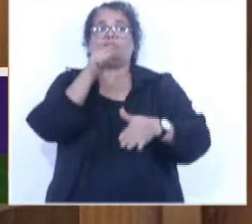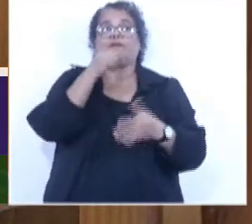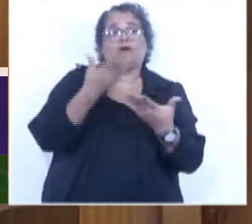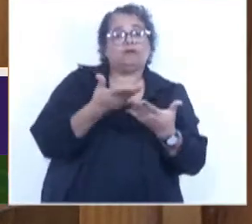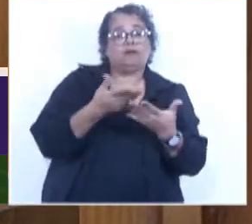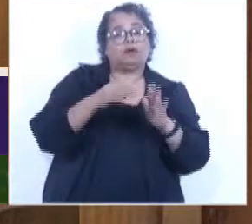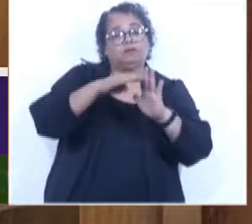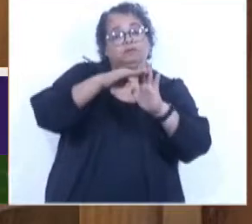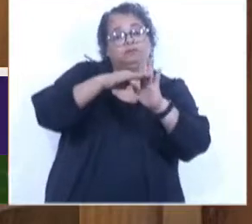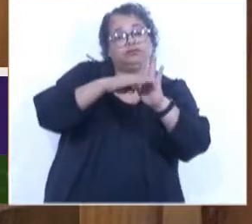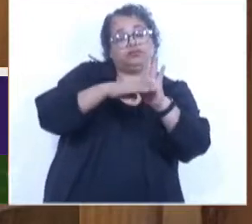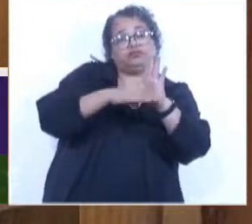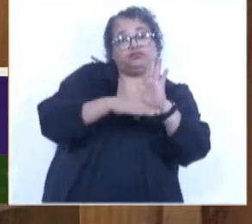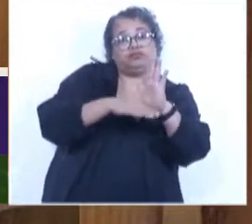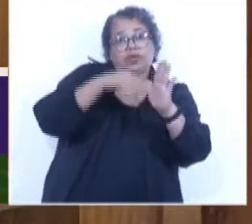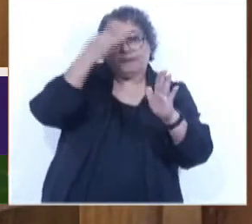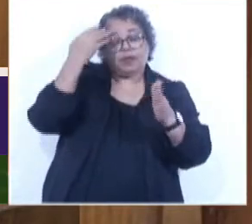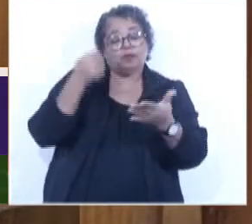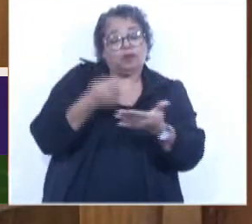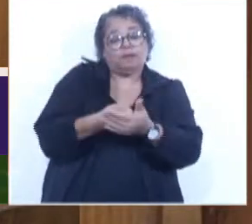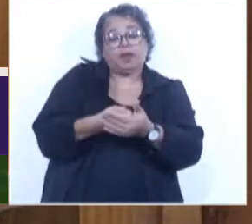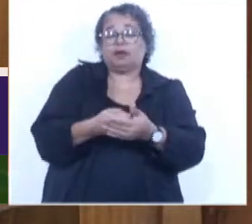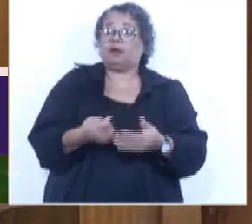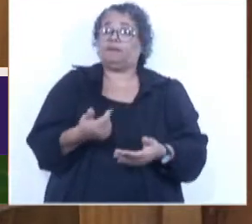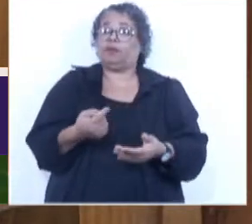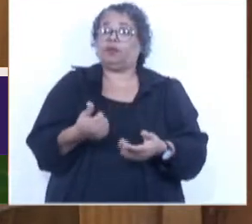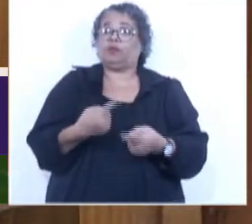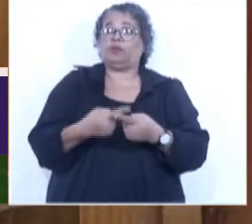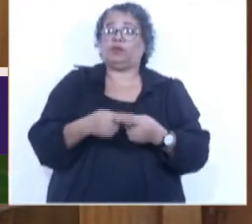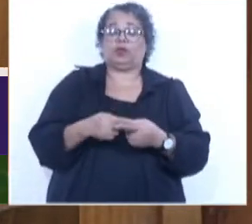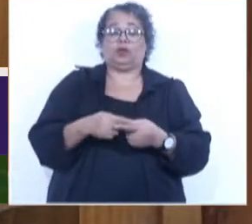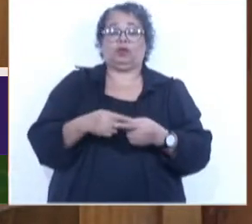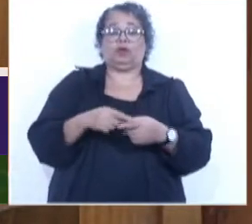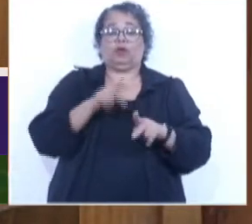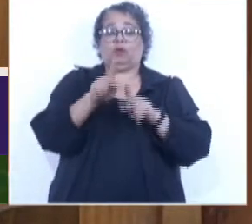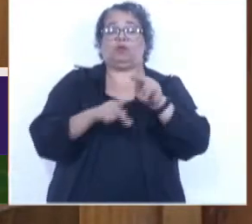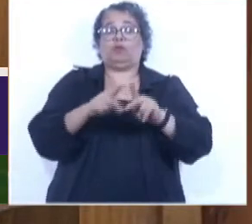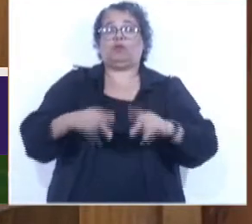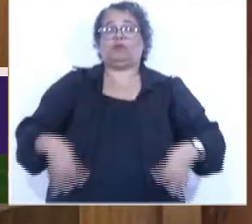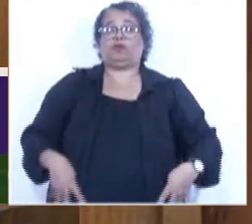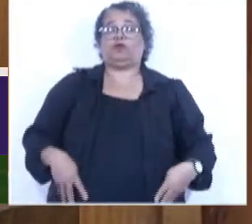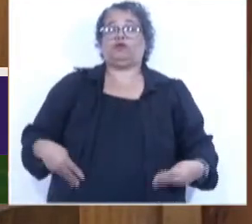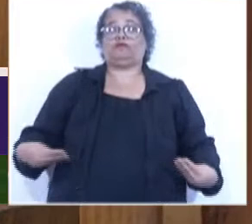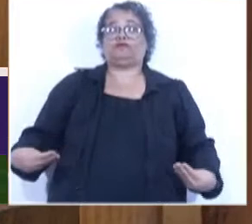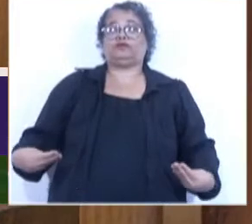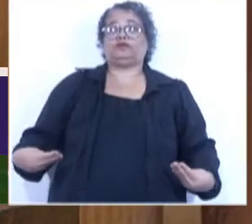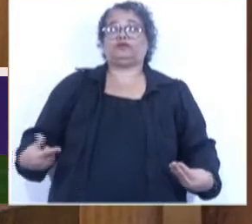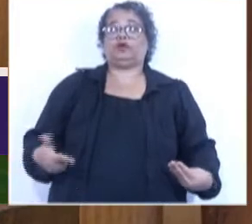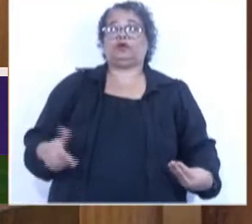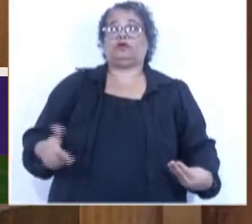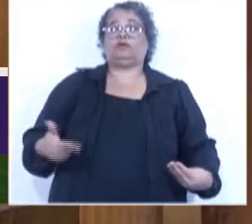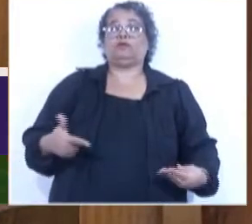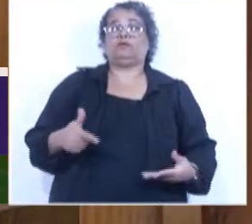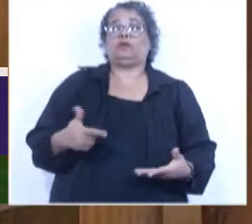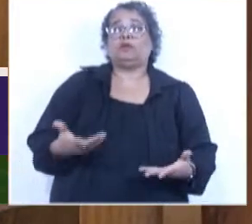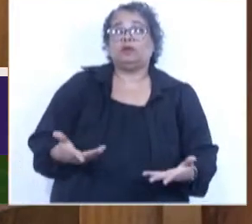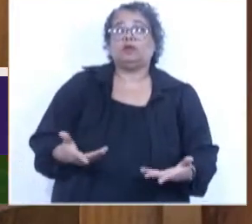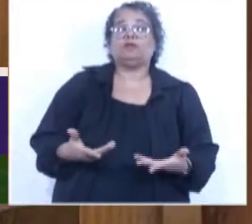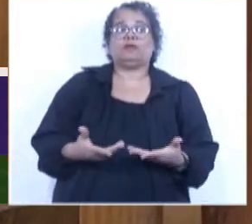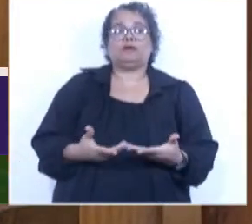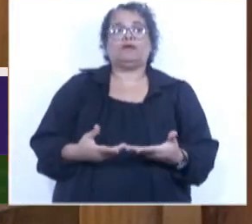o aumento por consumidor tem outro coisa que impactou também esse pedido de aumento que tá lá na planilha para justificar o aumento